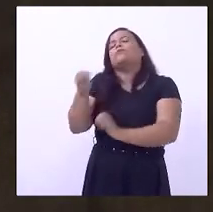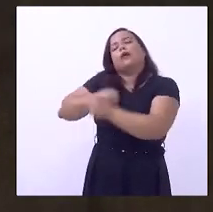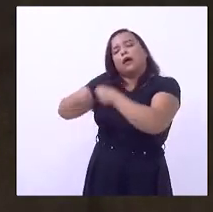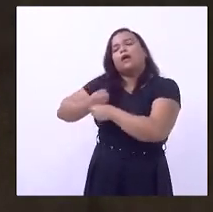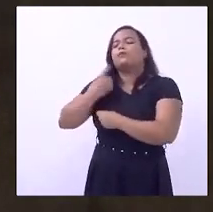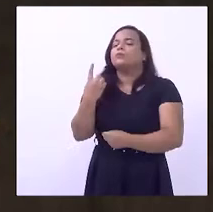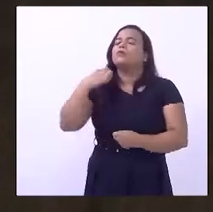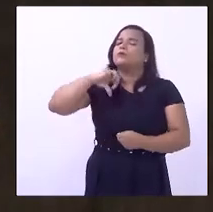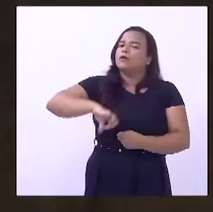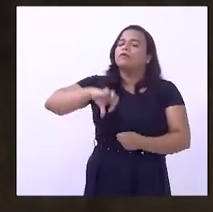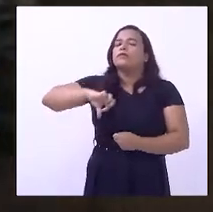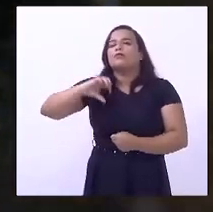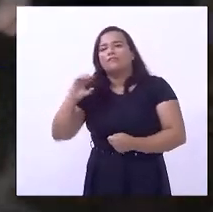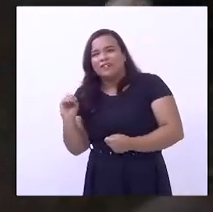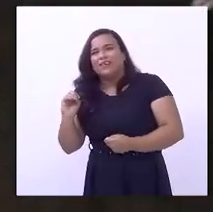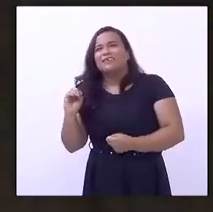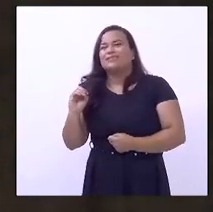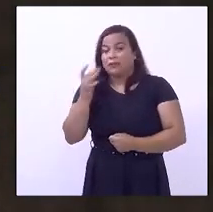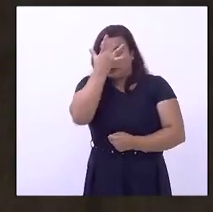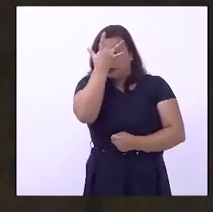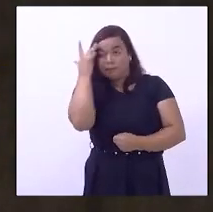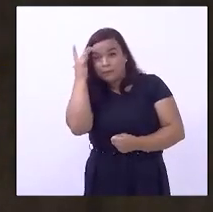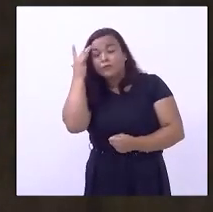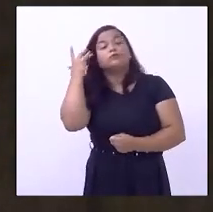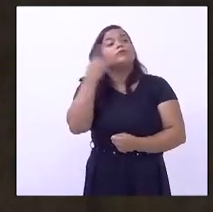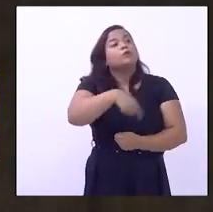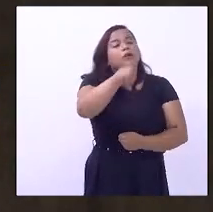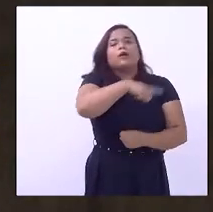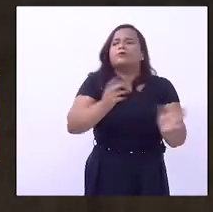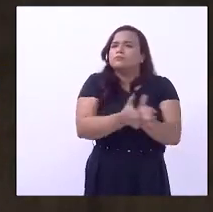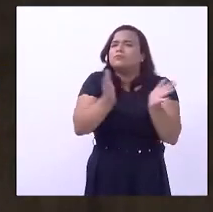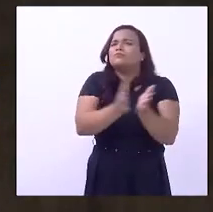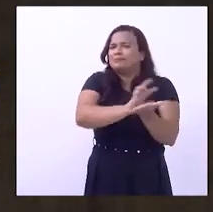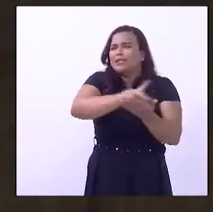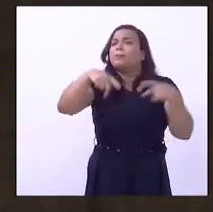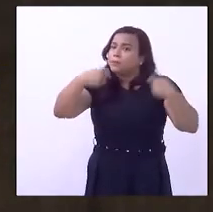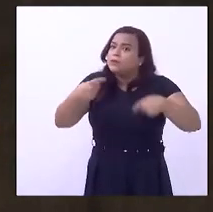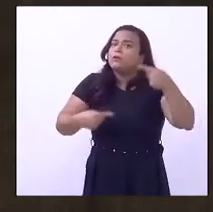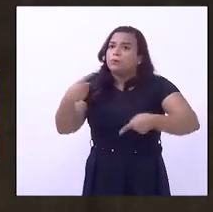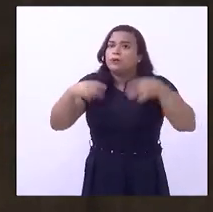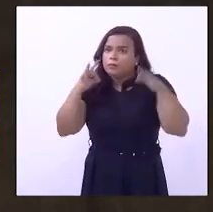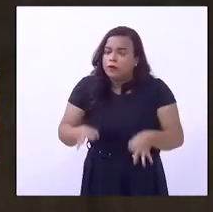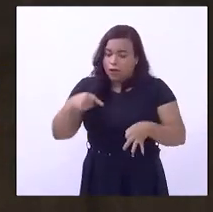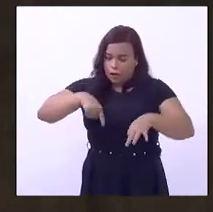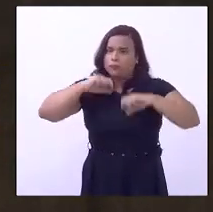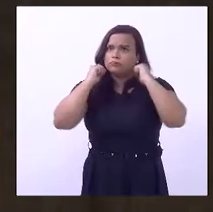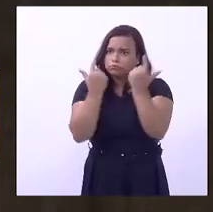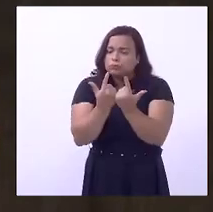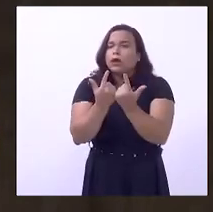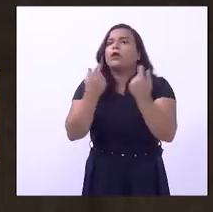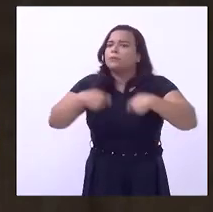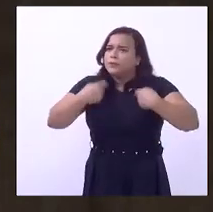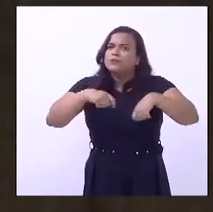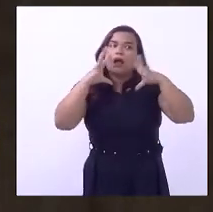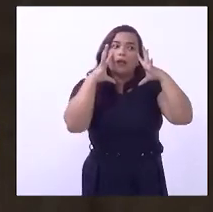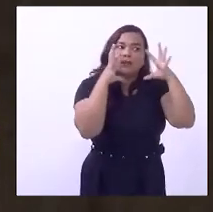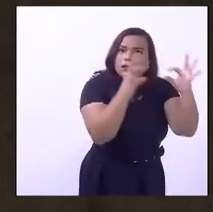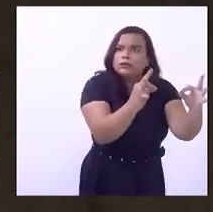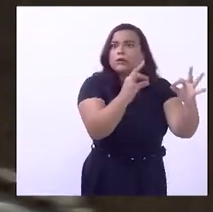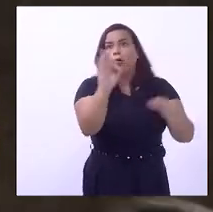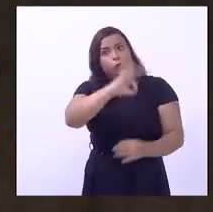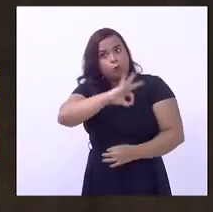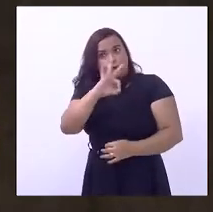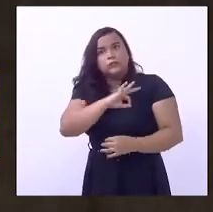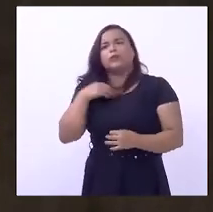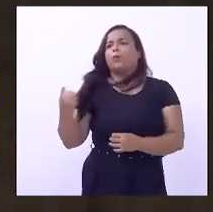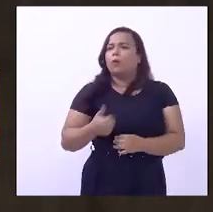da sociedade precisa de políticas afirmativas. Obviamente que essa casa tem que ter um olhar atento a uma polícia de